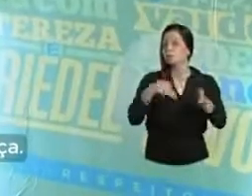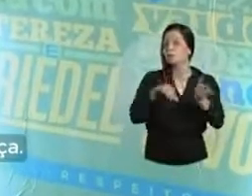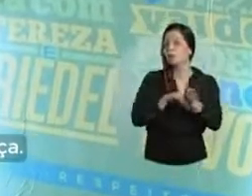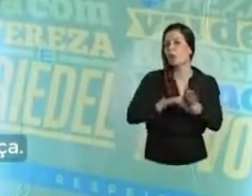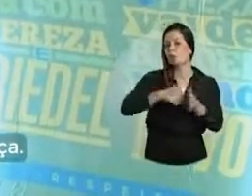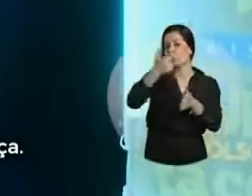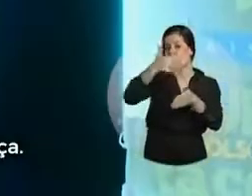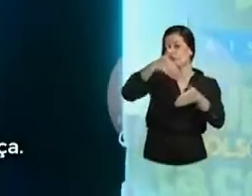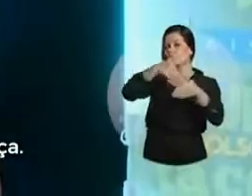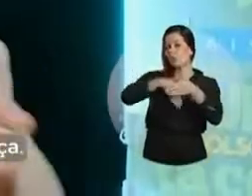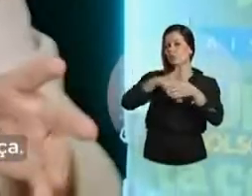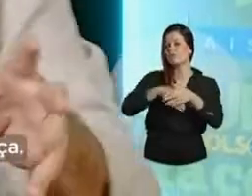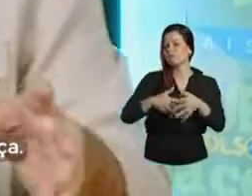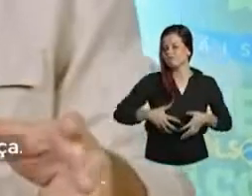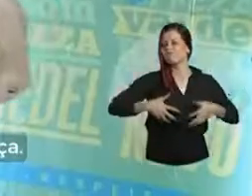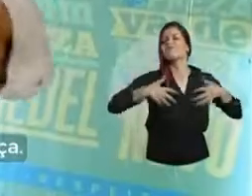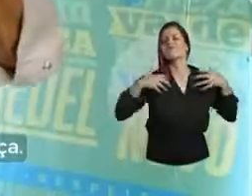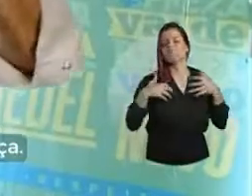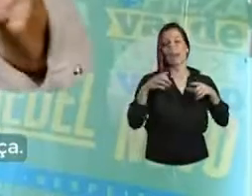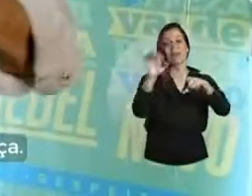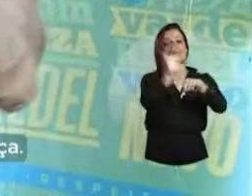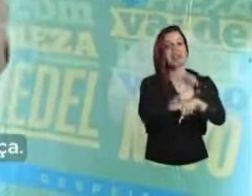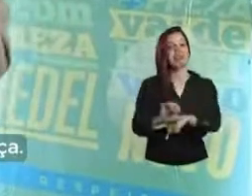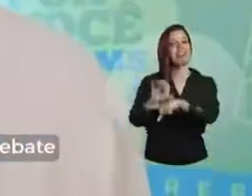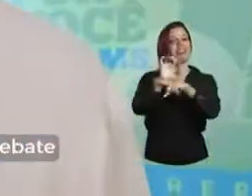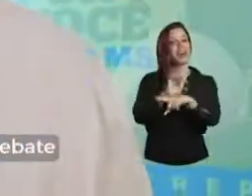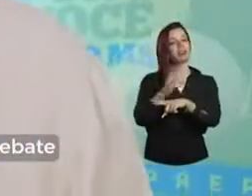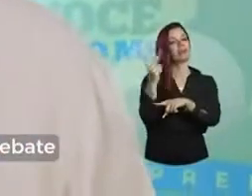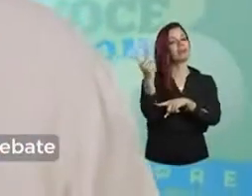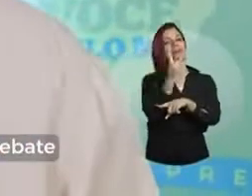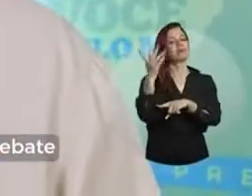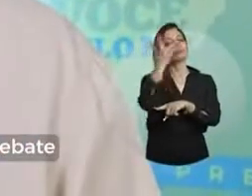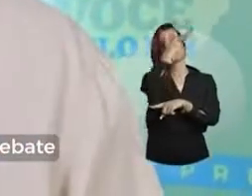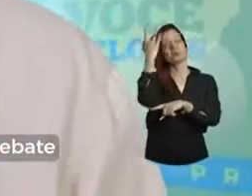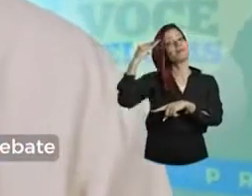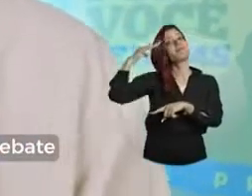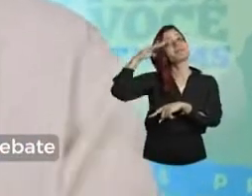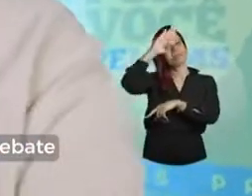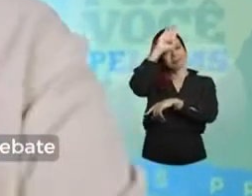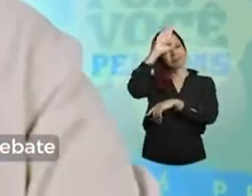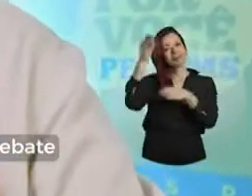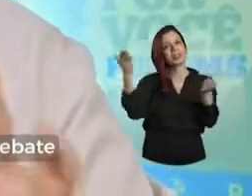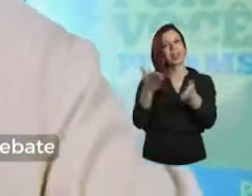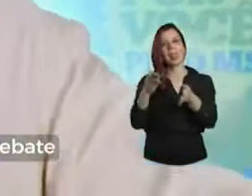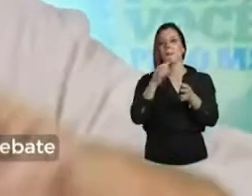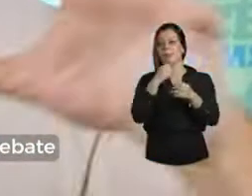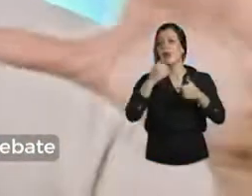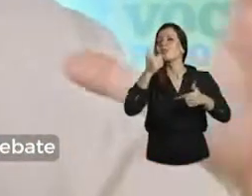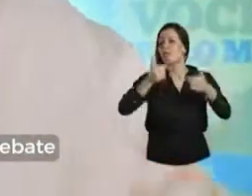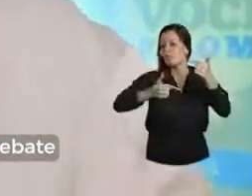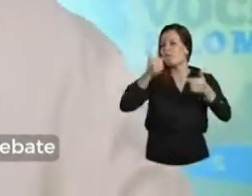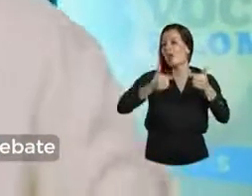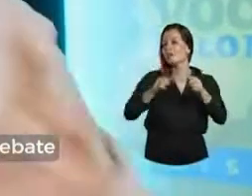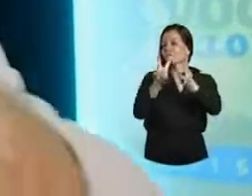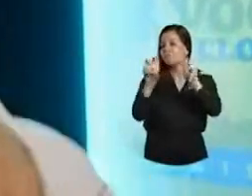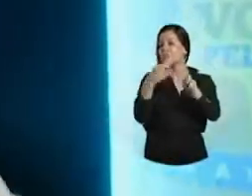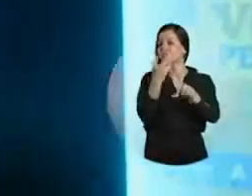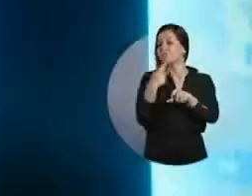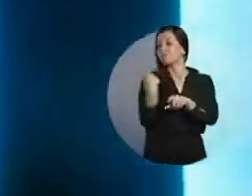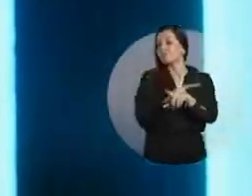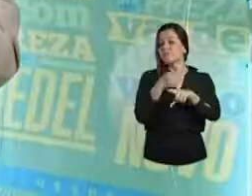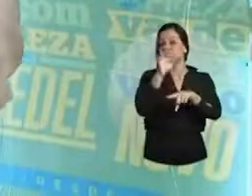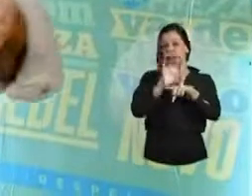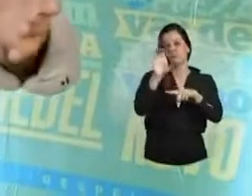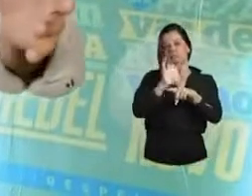gente chegou no segundo turno com muita energia, com muita esperança. Com dois candidatos bolsonaristas, a gente esperava fazer um grande debate sobre o